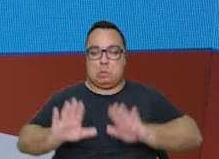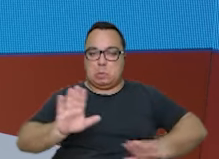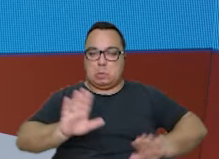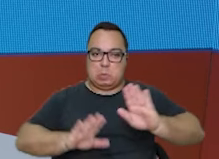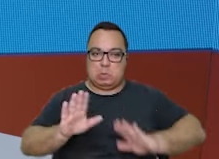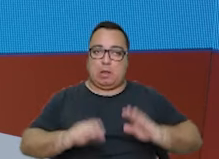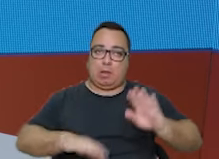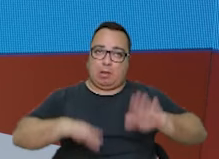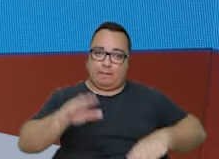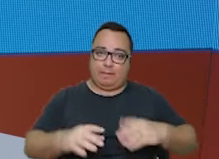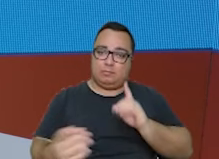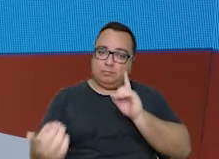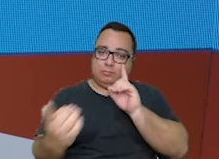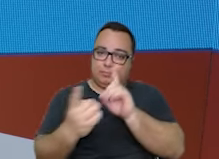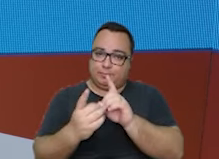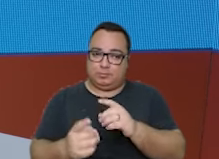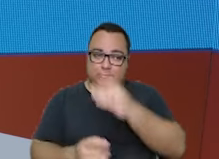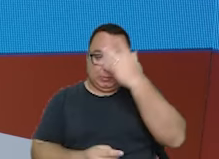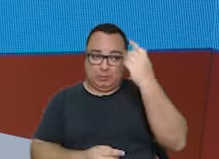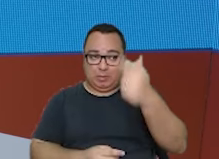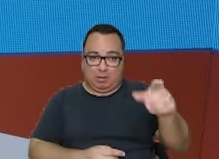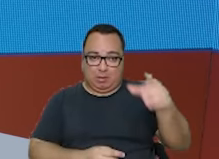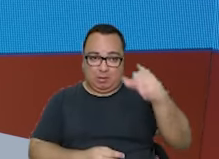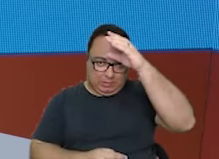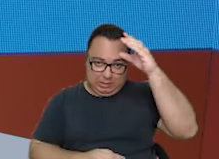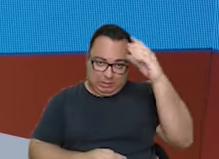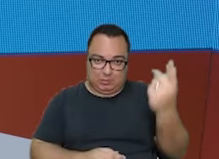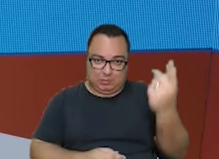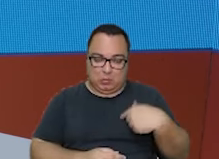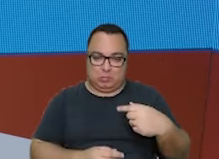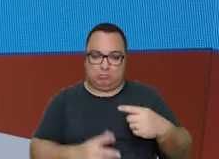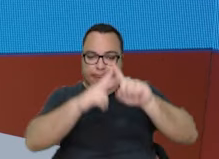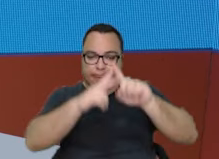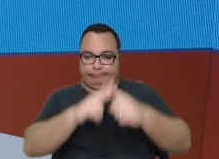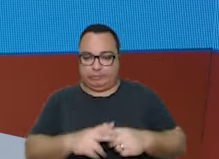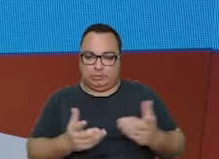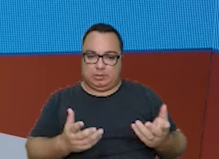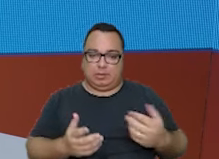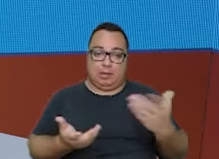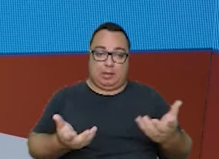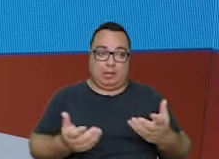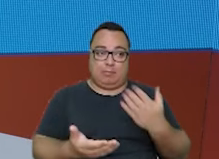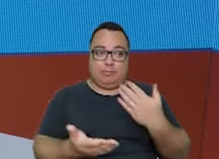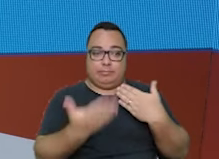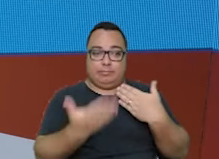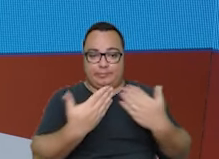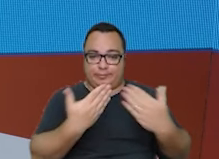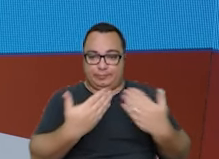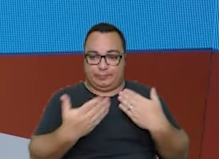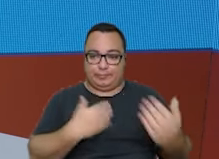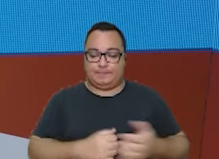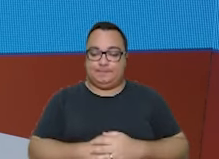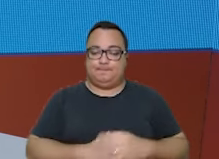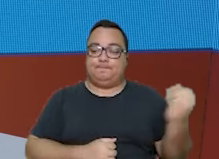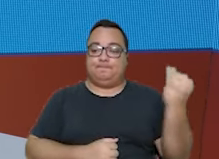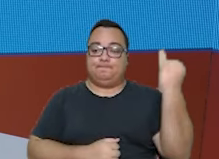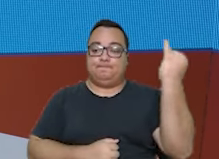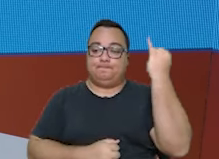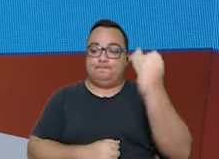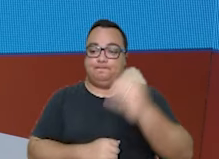que do outro lado eu também tenho um cliente que tem um tem um Anseio tem um desejo e ele assim ele quer que a